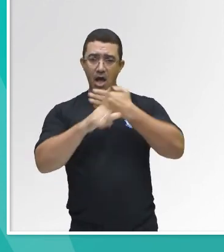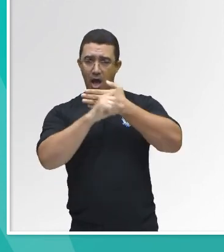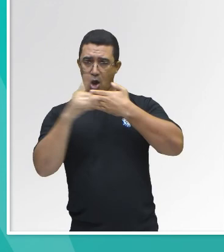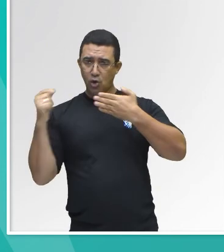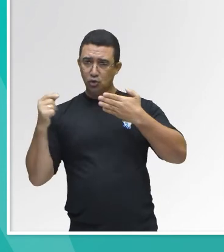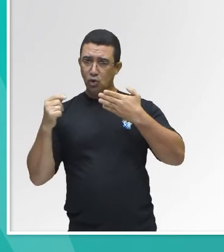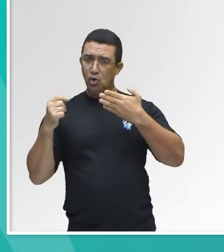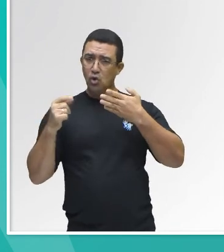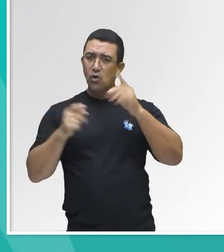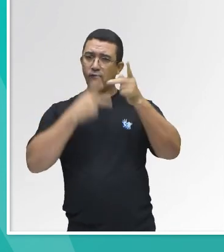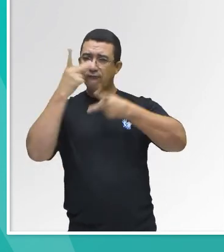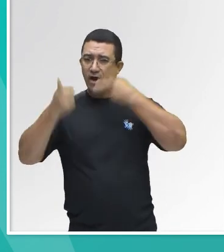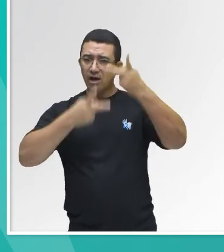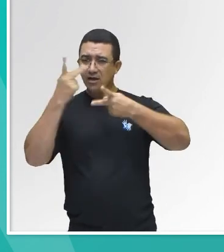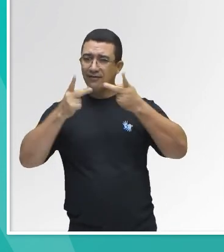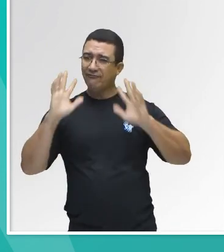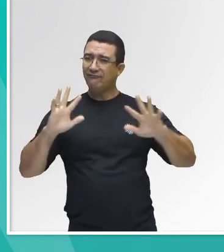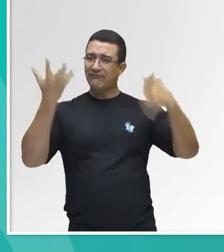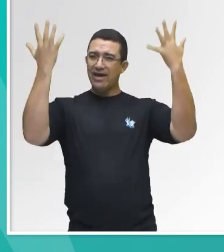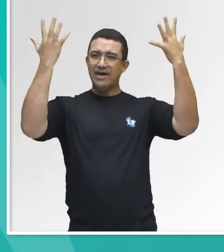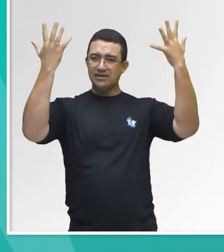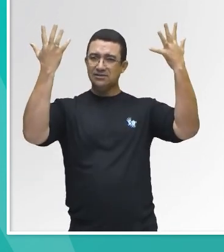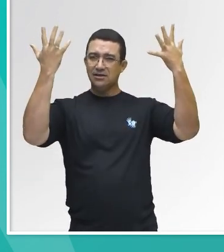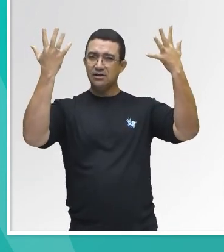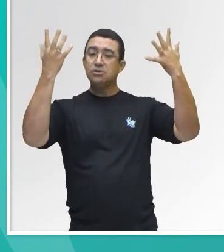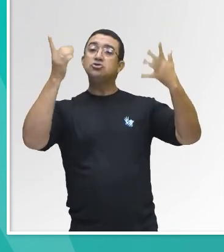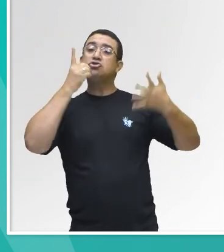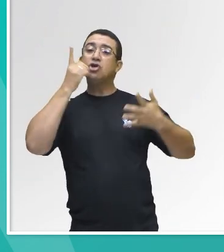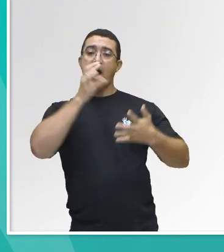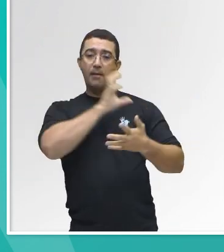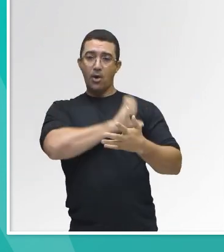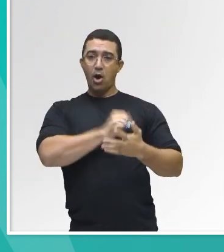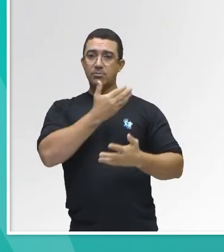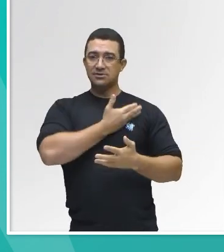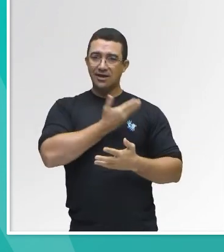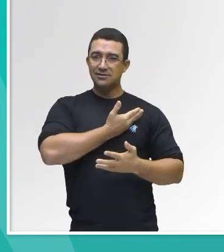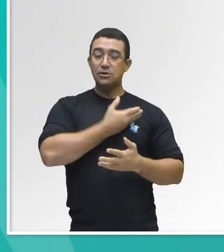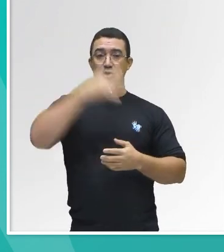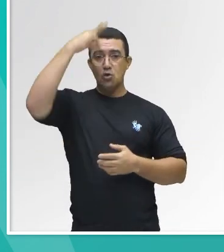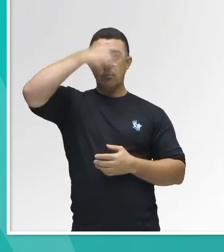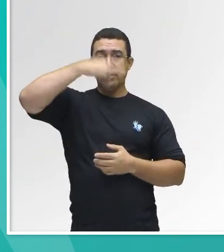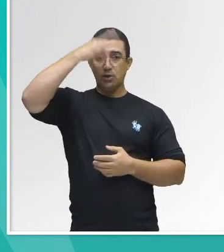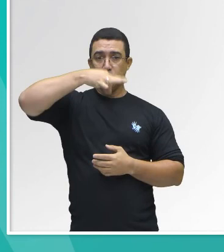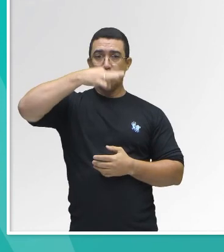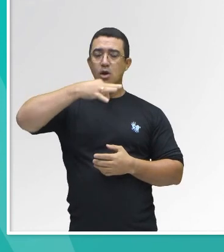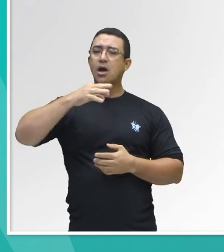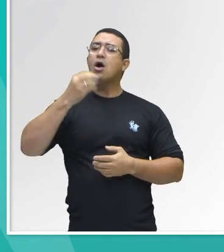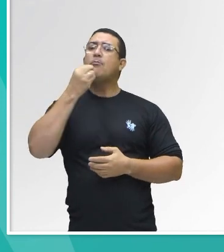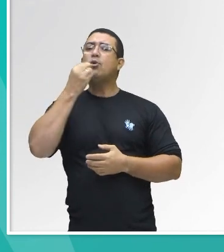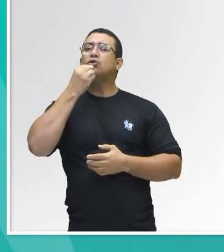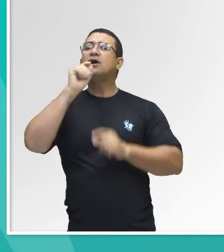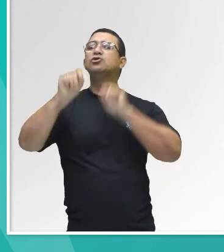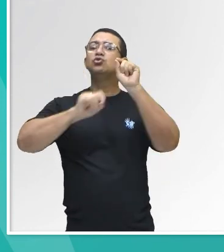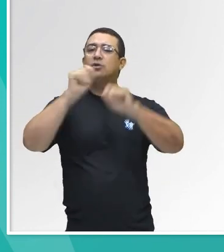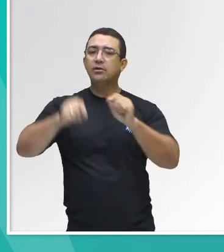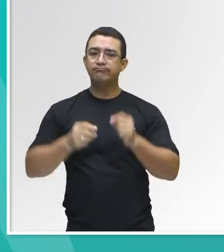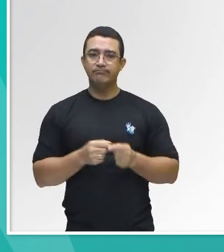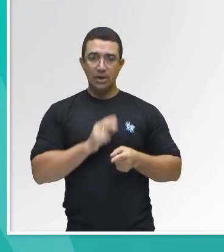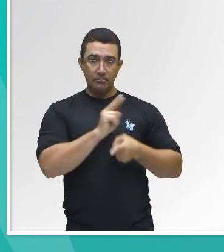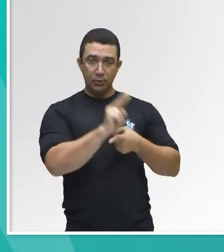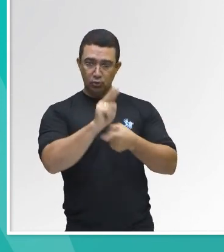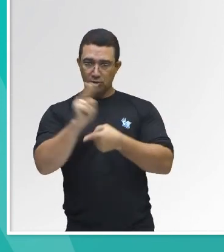pelo Dia do Amor e da Amizade no Peru como oportunidade para, seria a letra A, proteger as populações